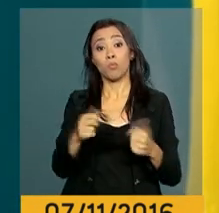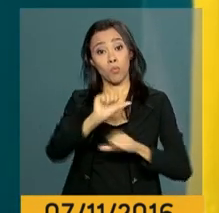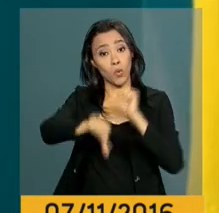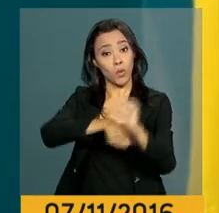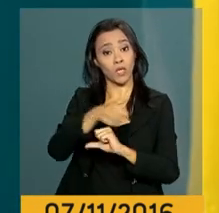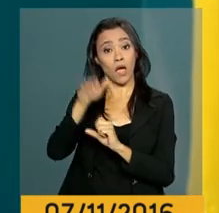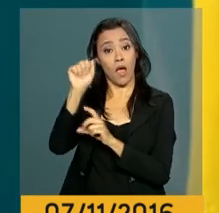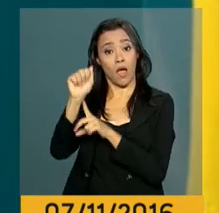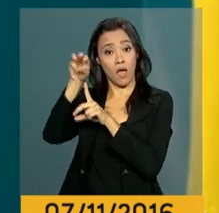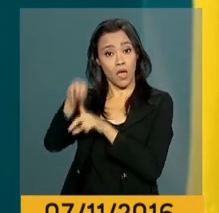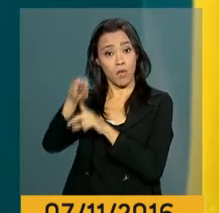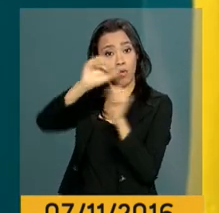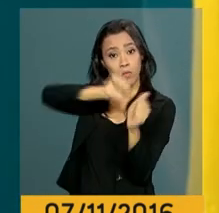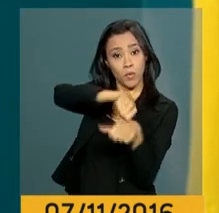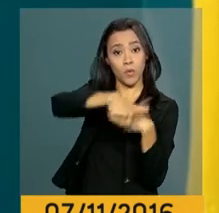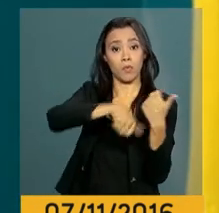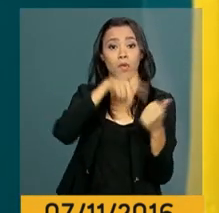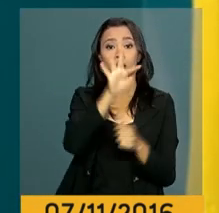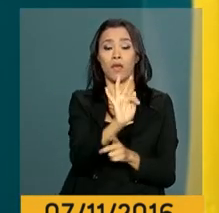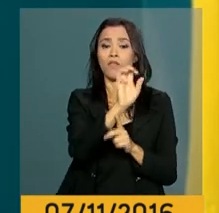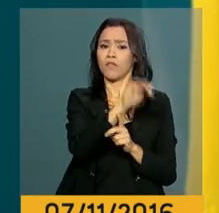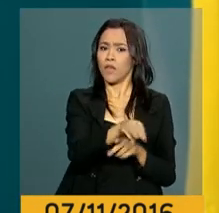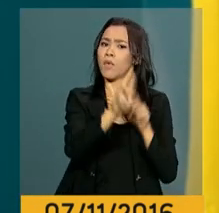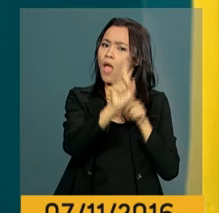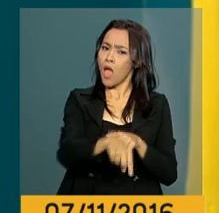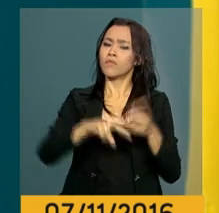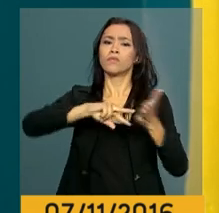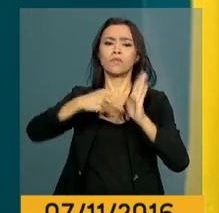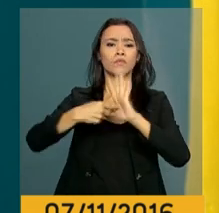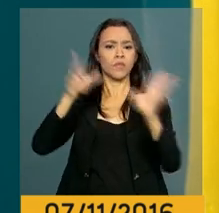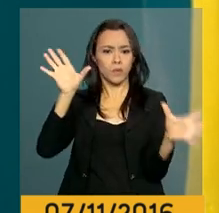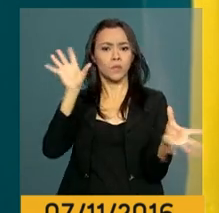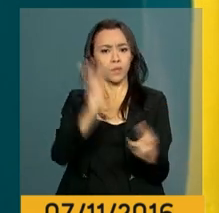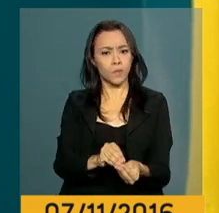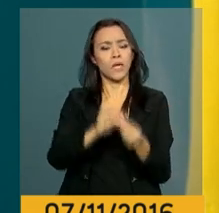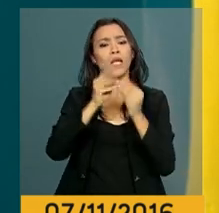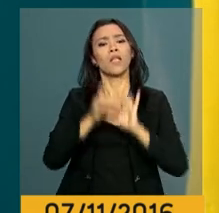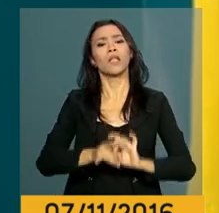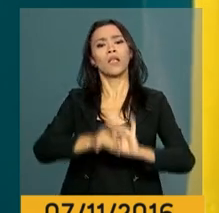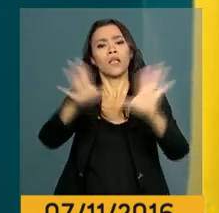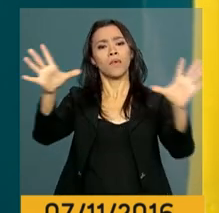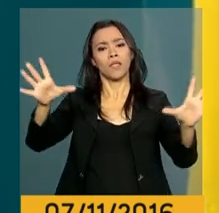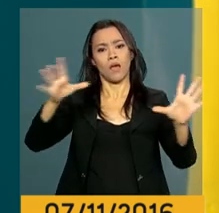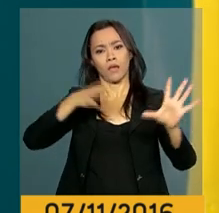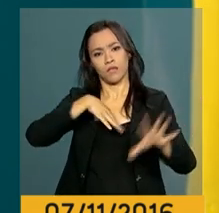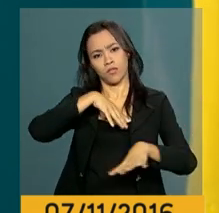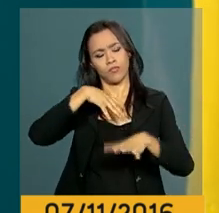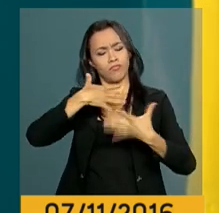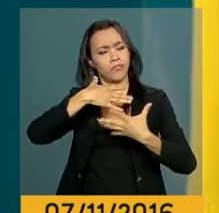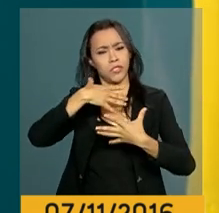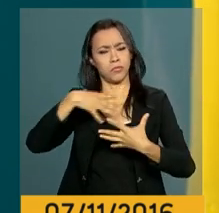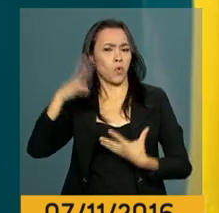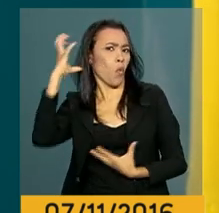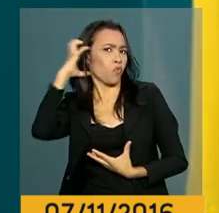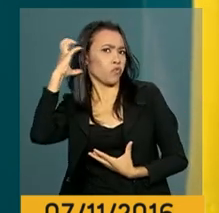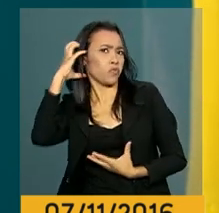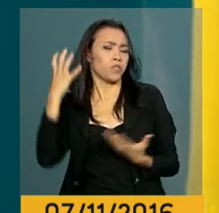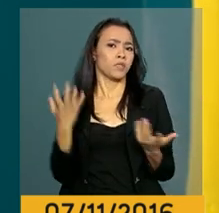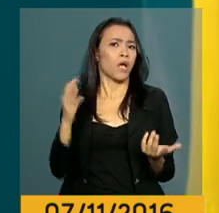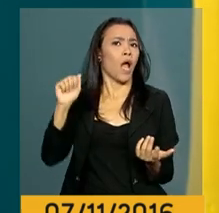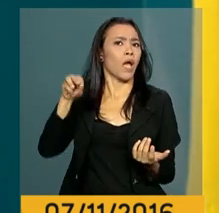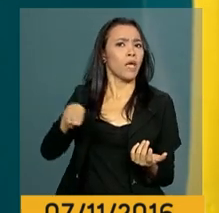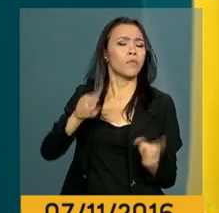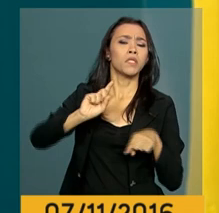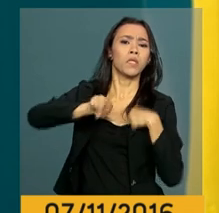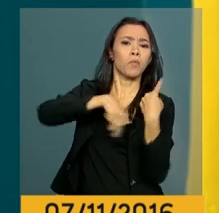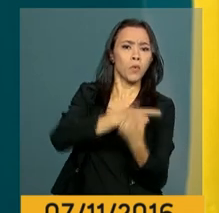porque acreditamos e louvamos a liberdade de imprensa no nosso país. É para que aqueles que ouvem a rádio AM possam